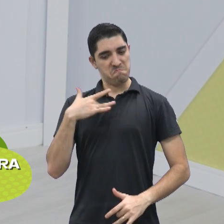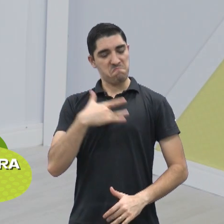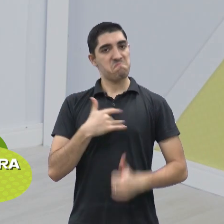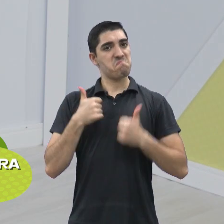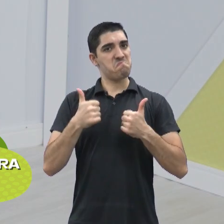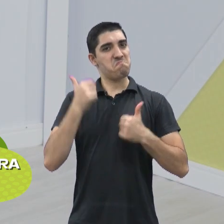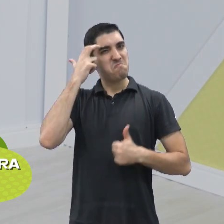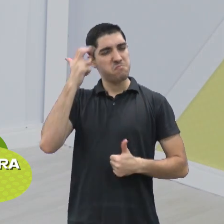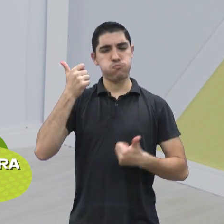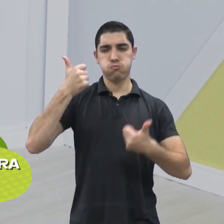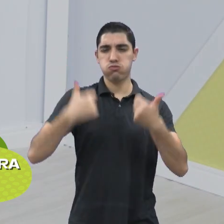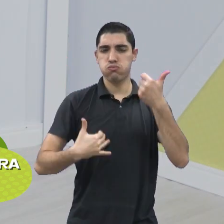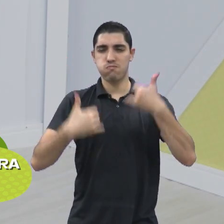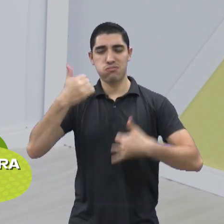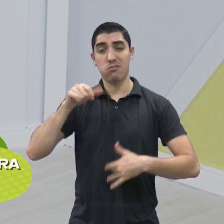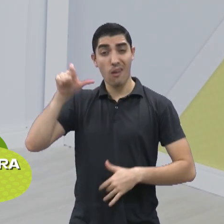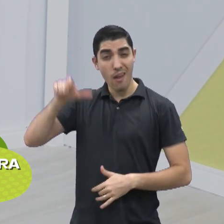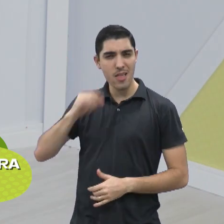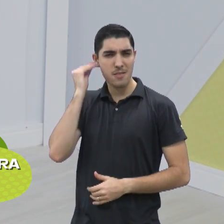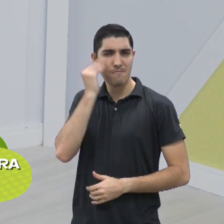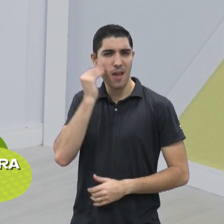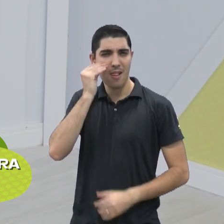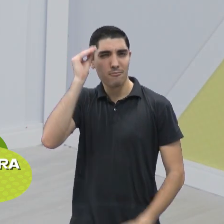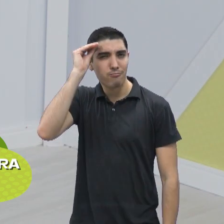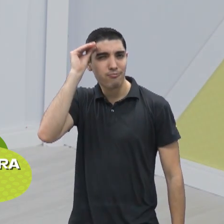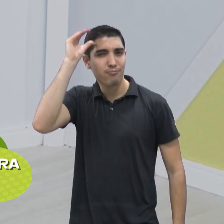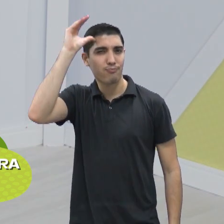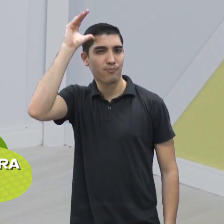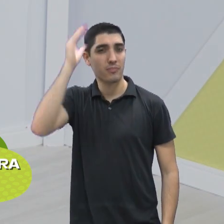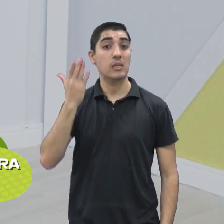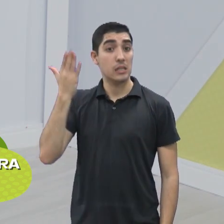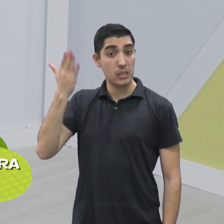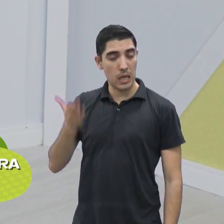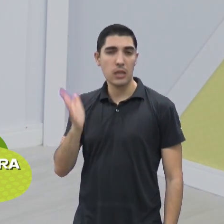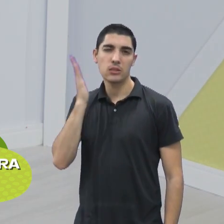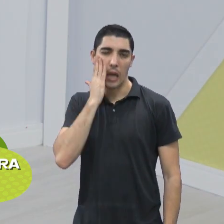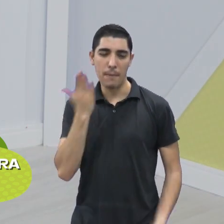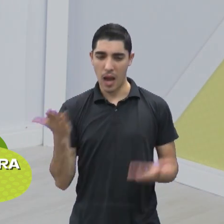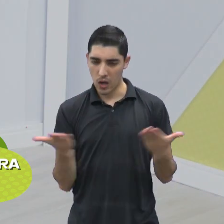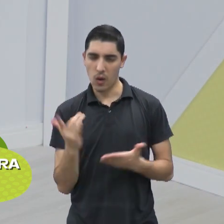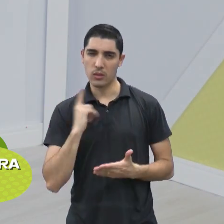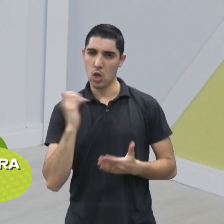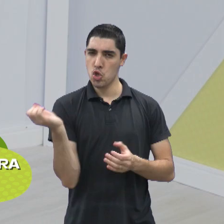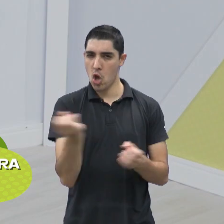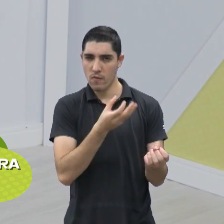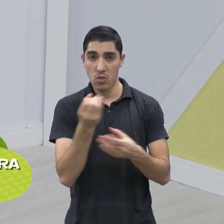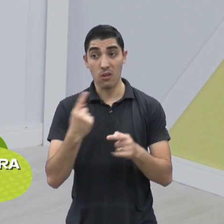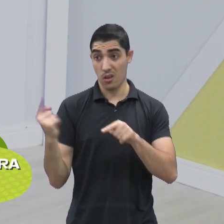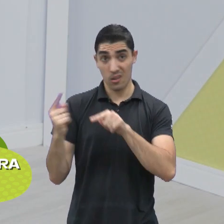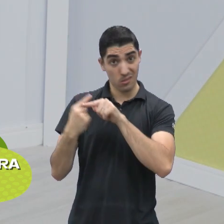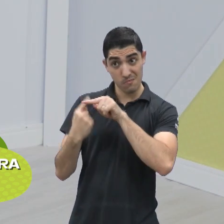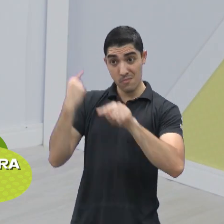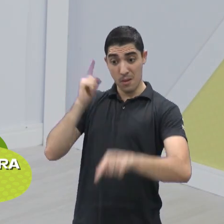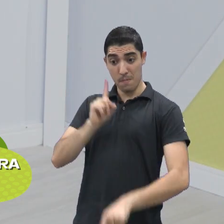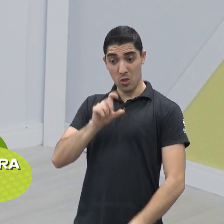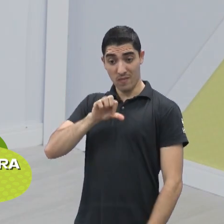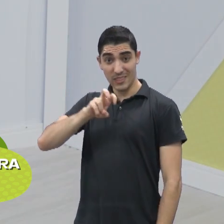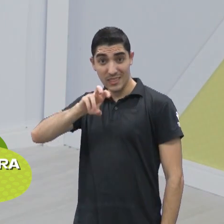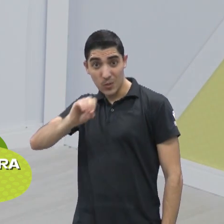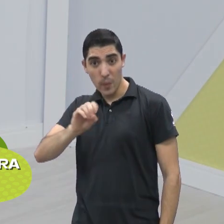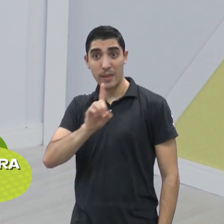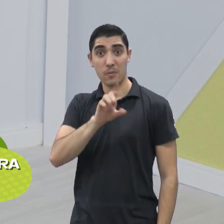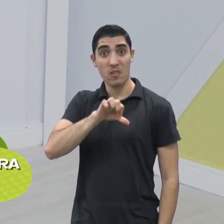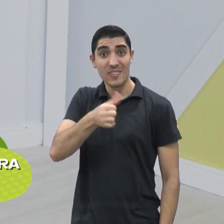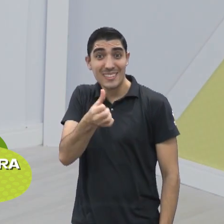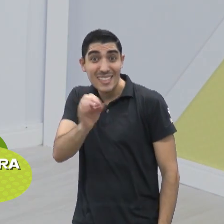né? Você vê que mesmo com toda a modernidade, com o VAR que entrou, ele apitou na década de 50, 60, né? E ele